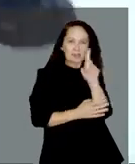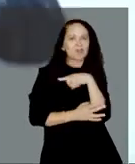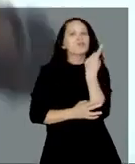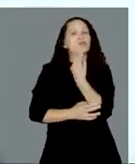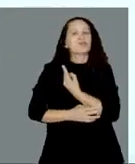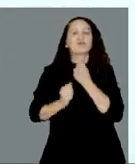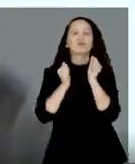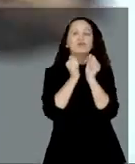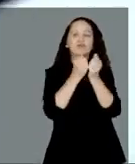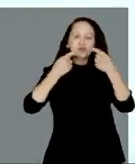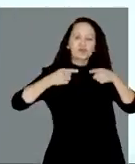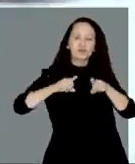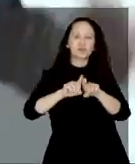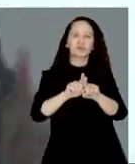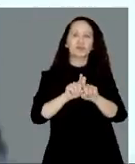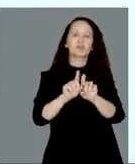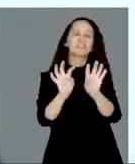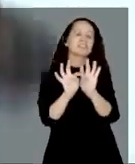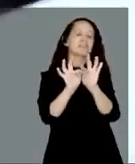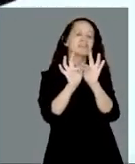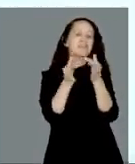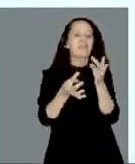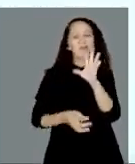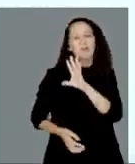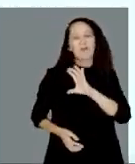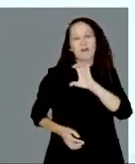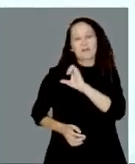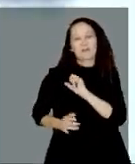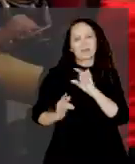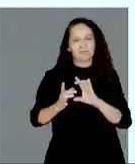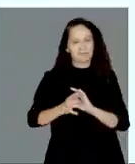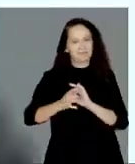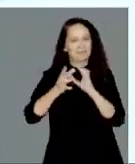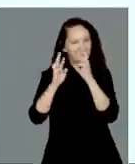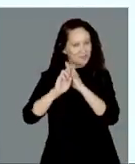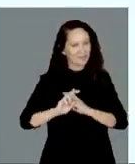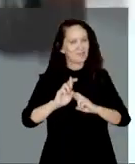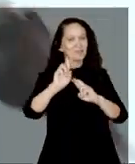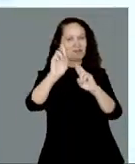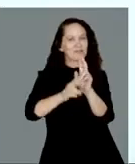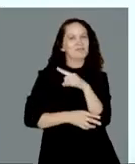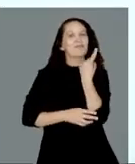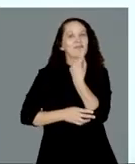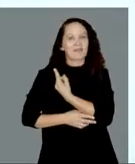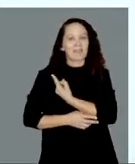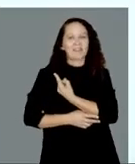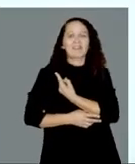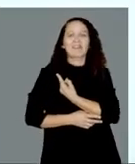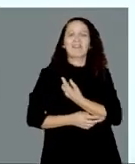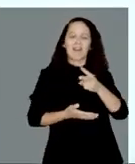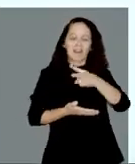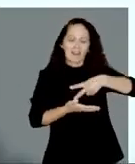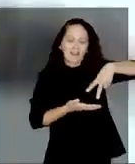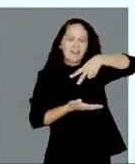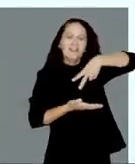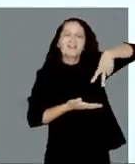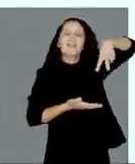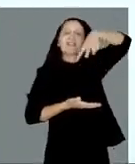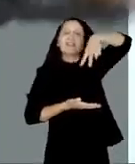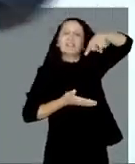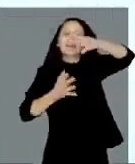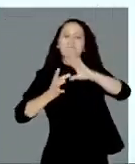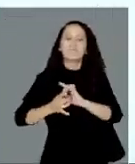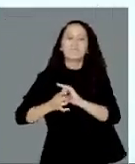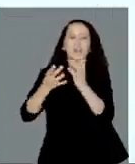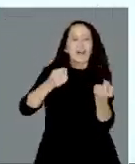erguida, peito aberto, vamos juntos refundar um país justo, solidário e fraterno. É